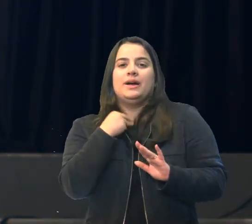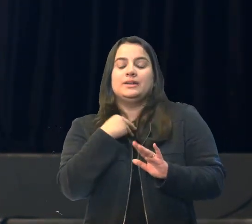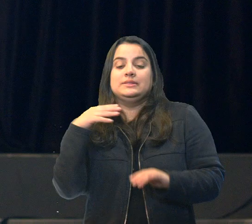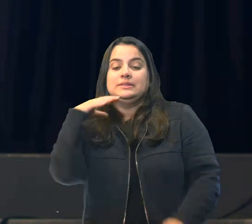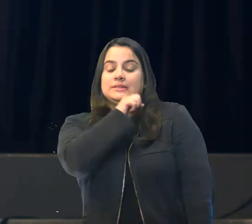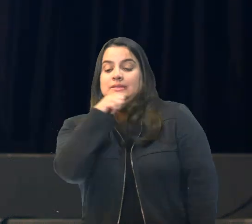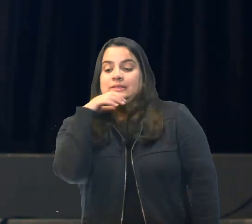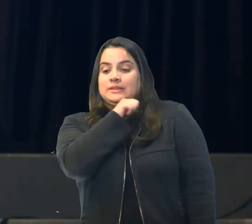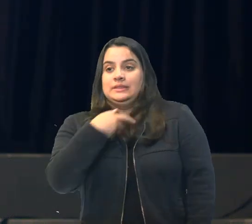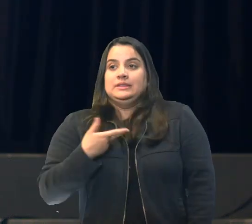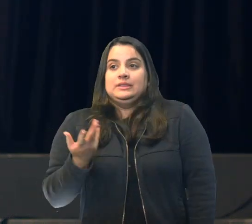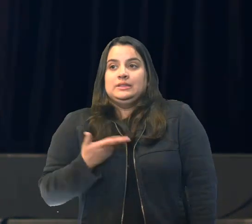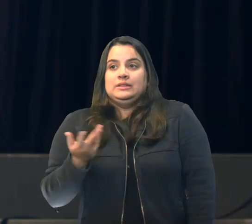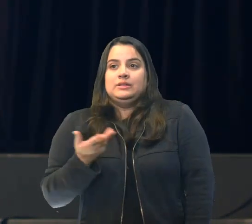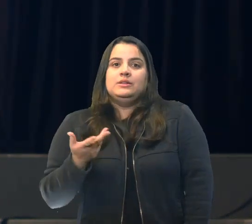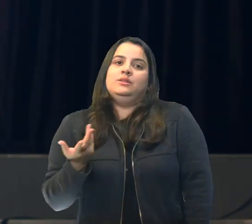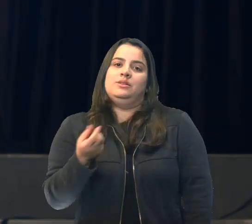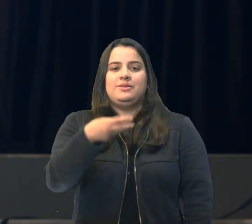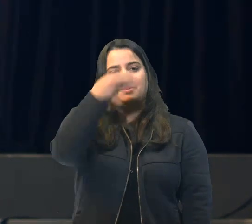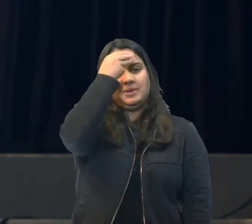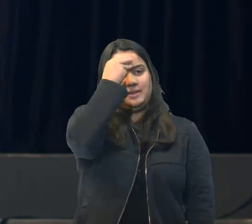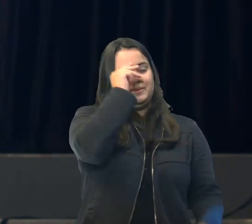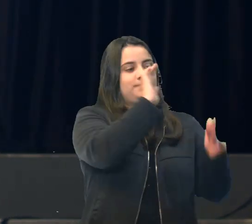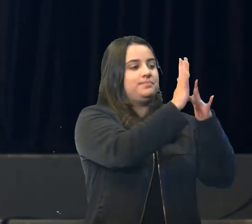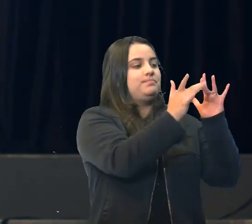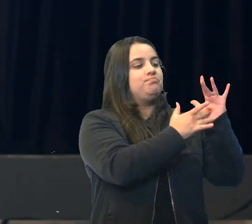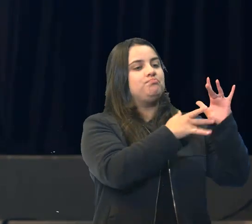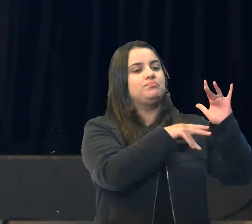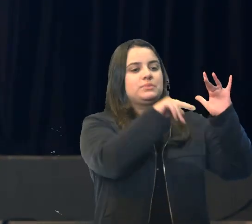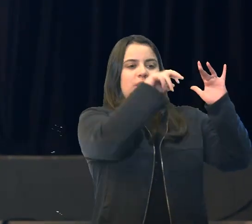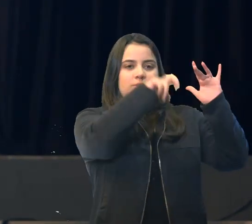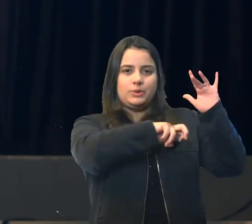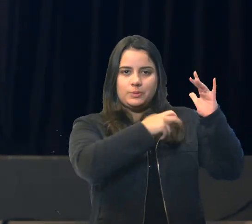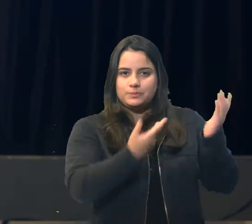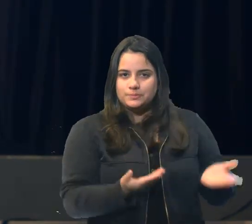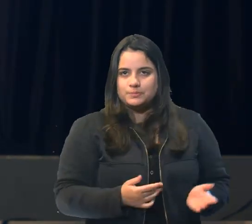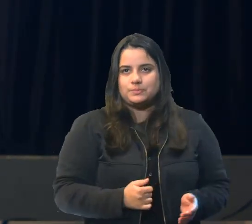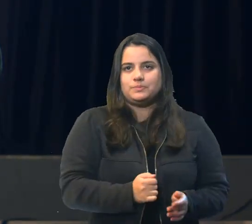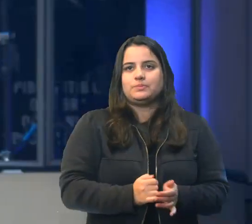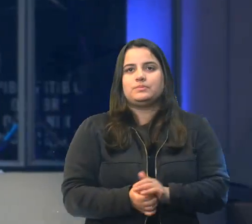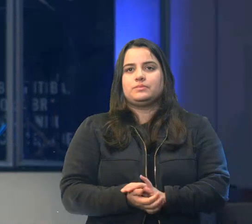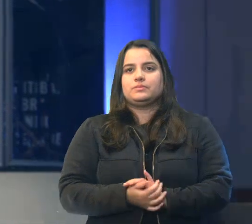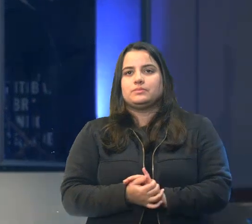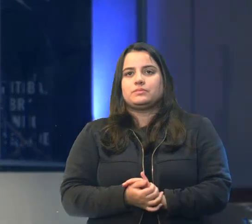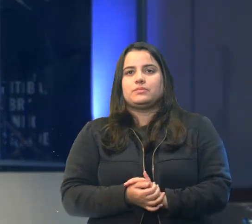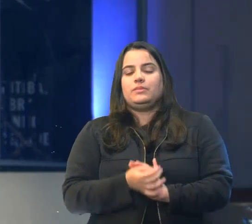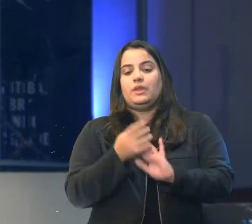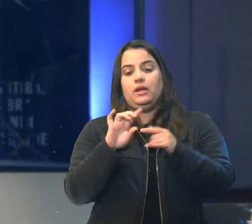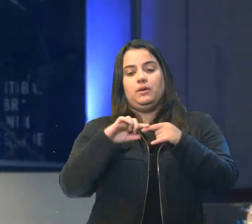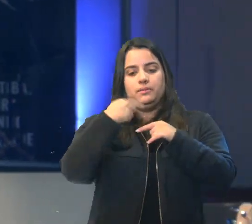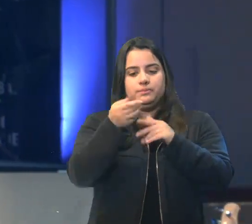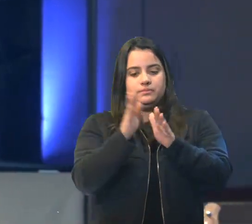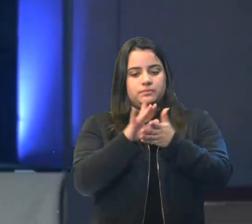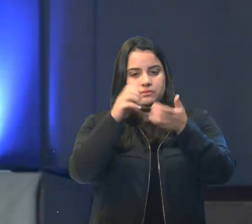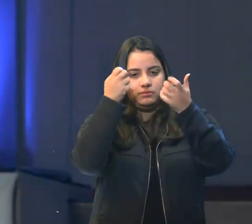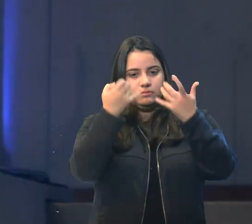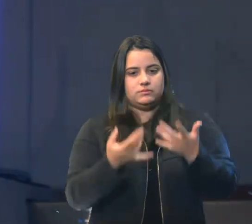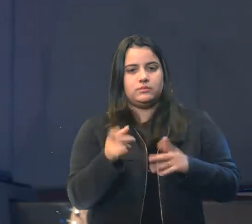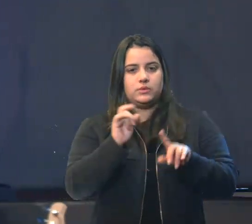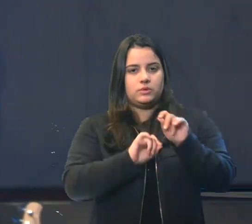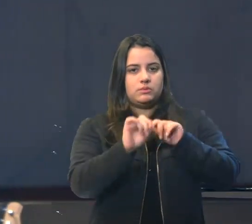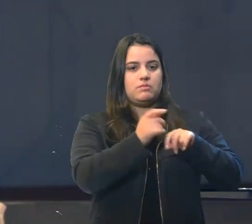boa parte. Eu vou ver a glória de Deus, o Messias está na minha casa. Depois, a Bíblia conta que o irmão